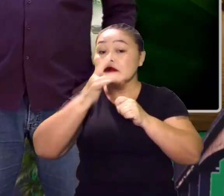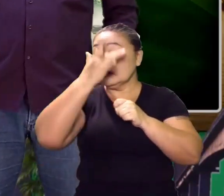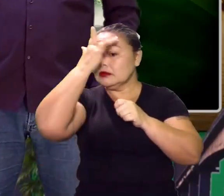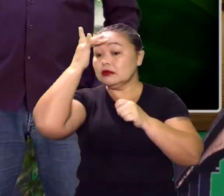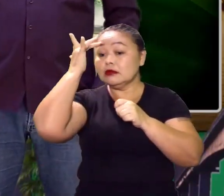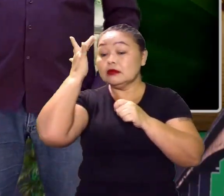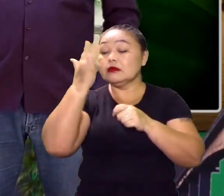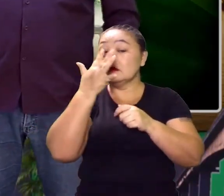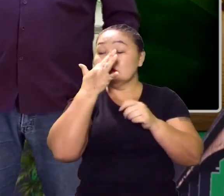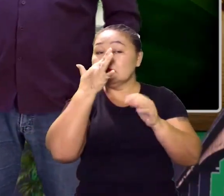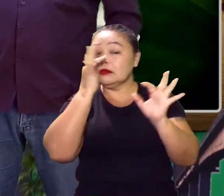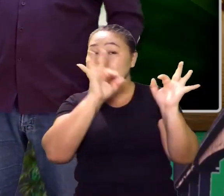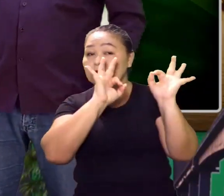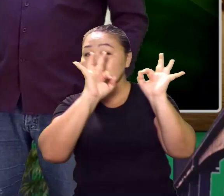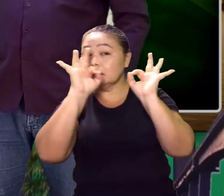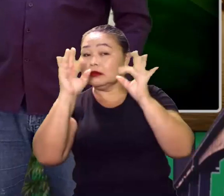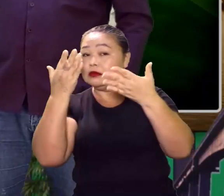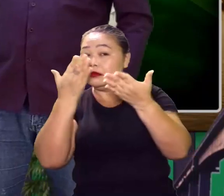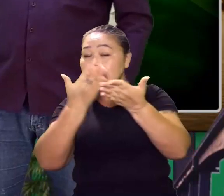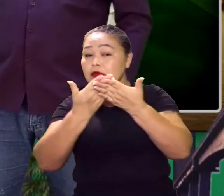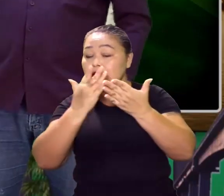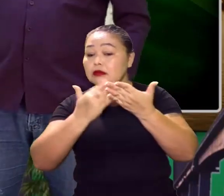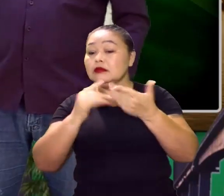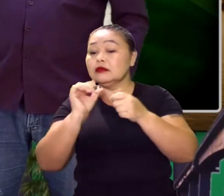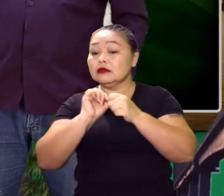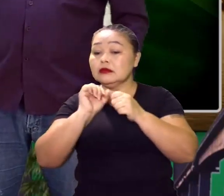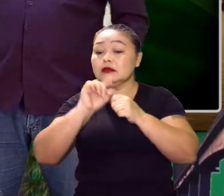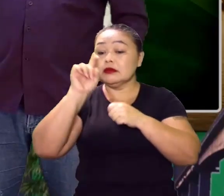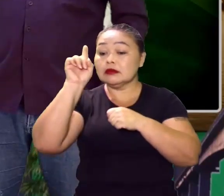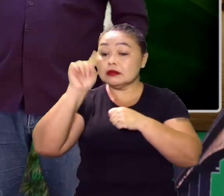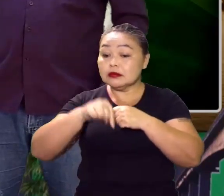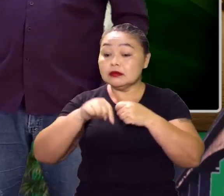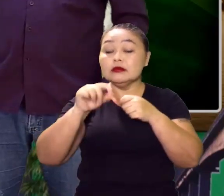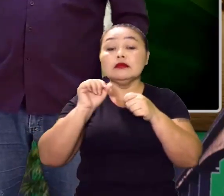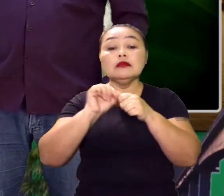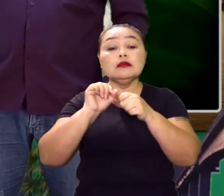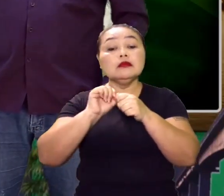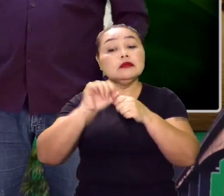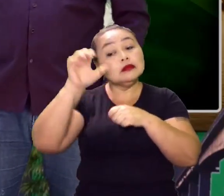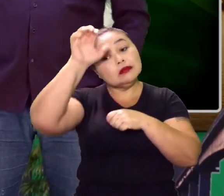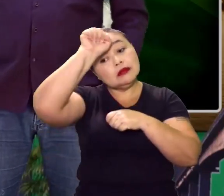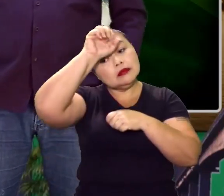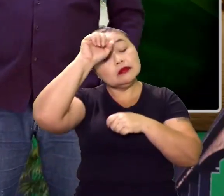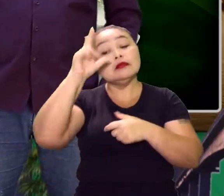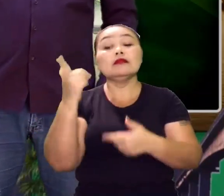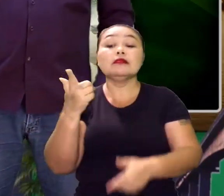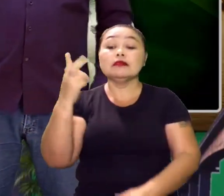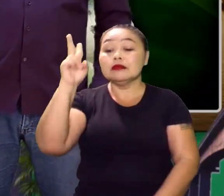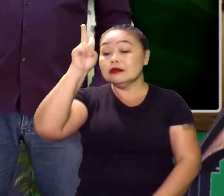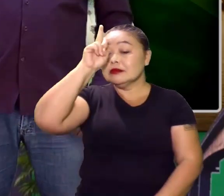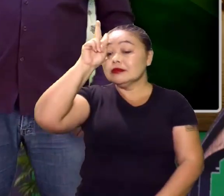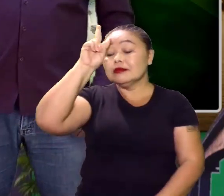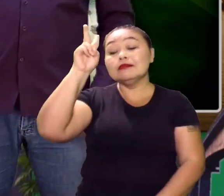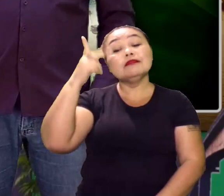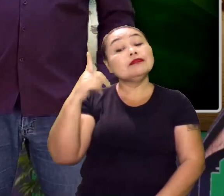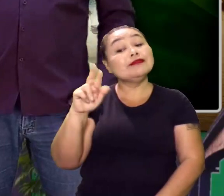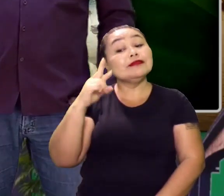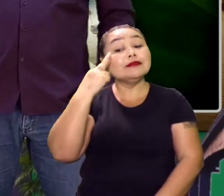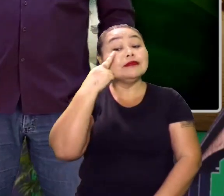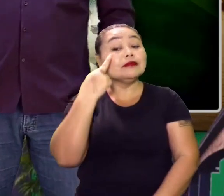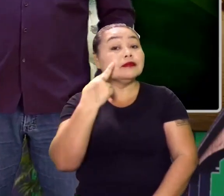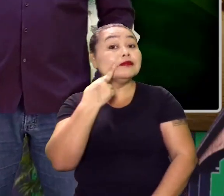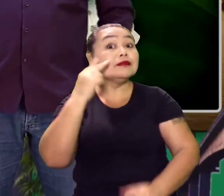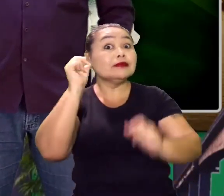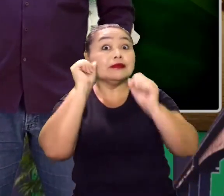a aula da mediação para aprender Geografia e História de Rondônia. Beleza? Então, fique atento e